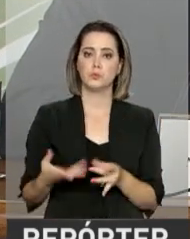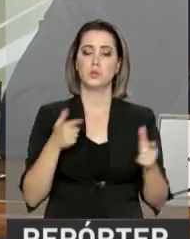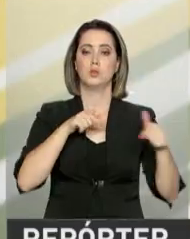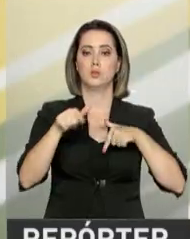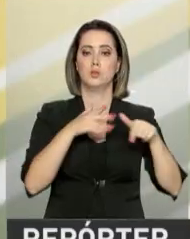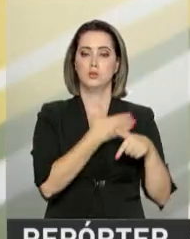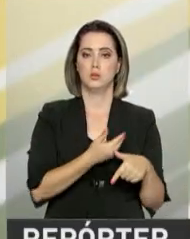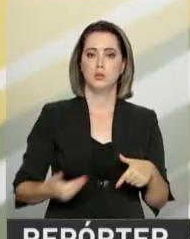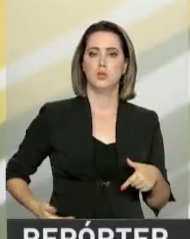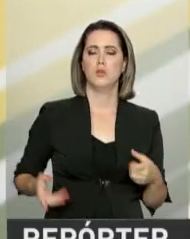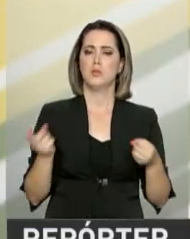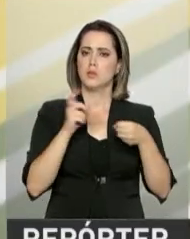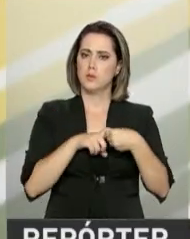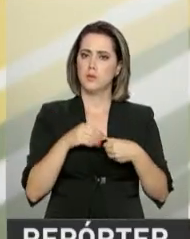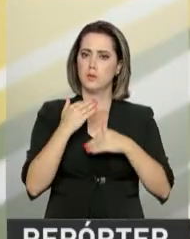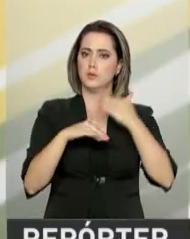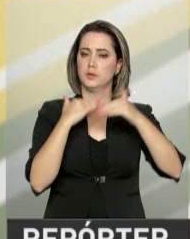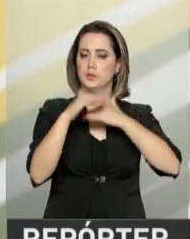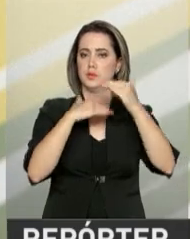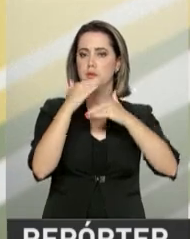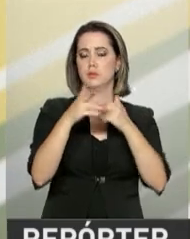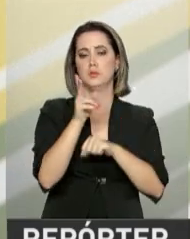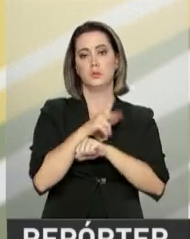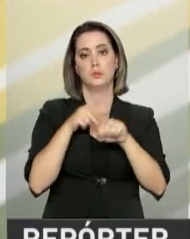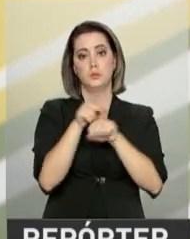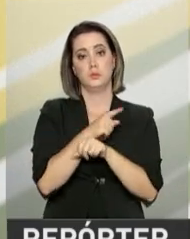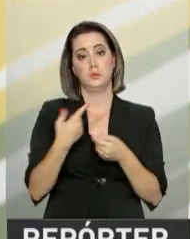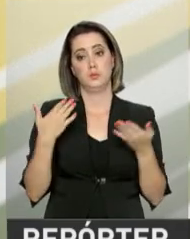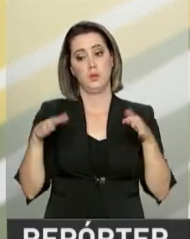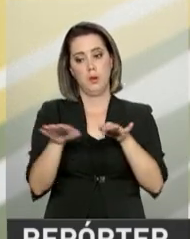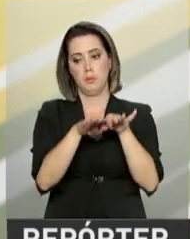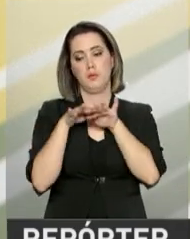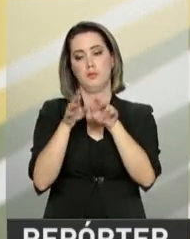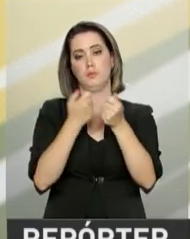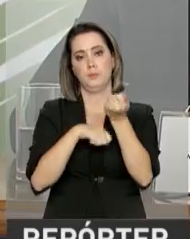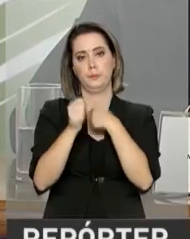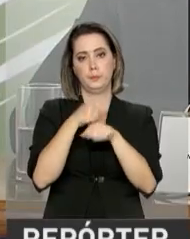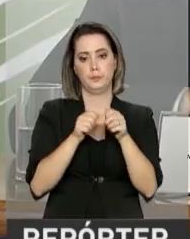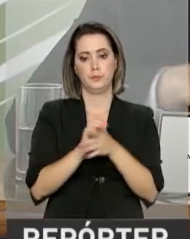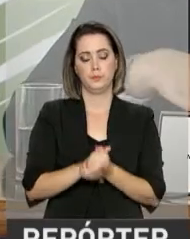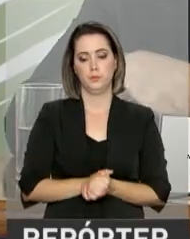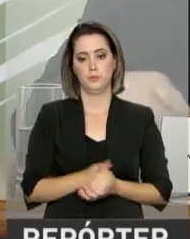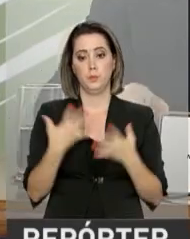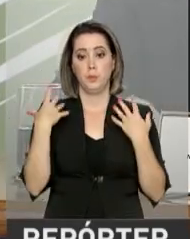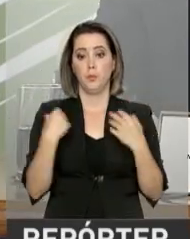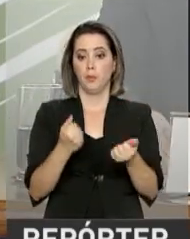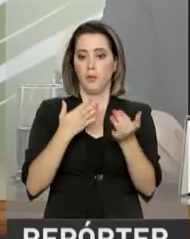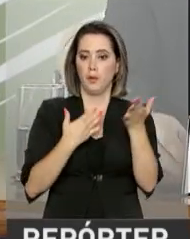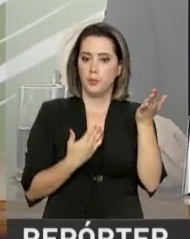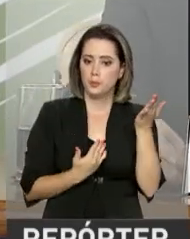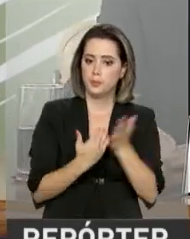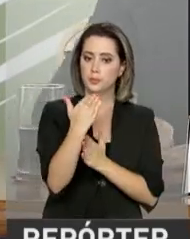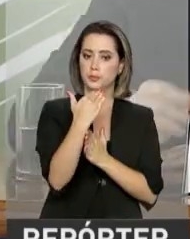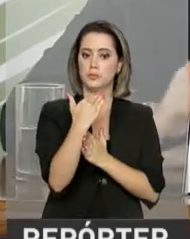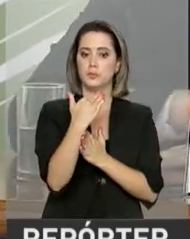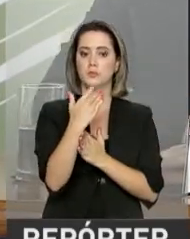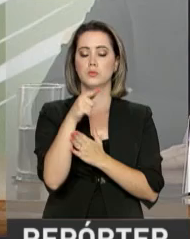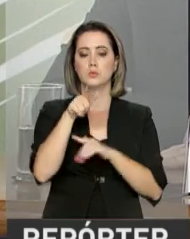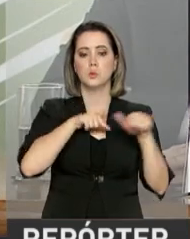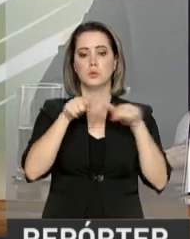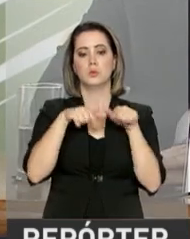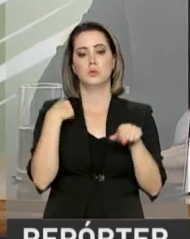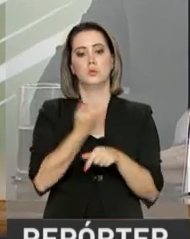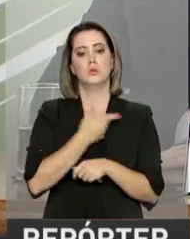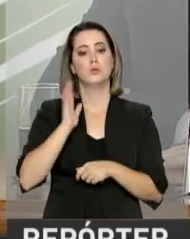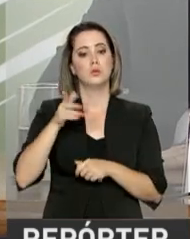vão ser voltadas para retomada do crescimento do país e para a estabilização da economia vamos dar continuidade à ao trabalho que